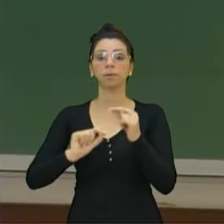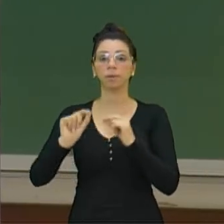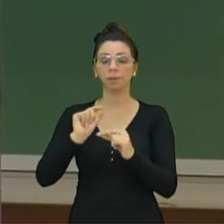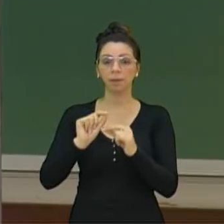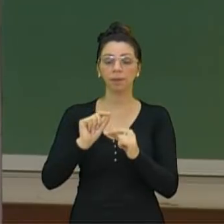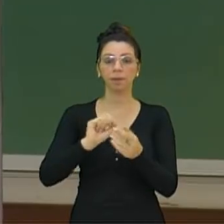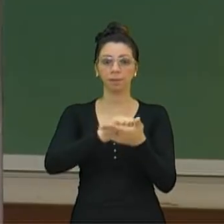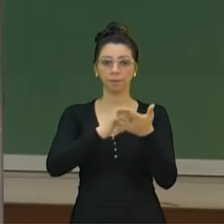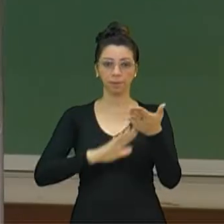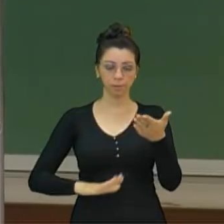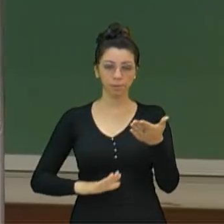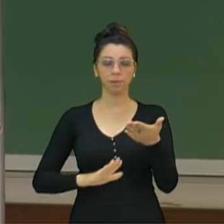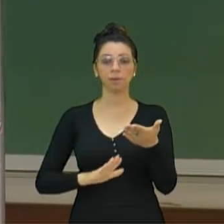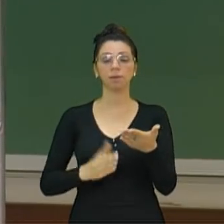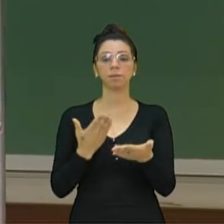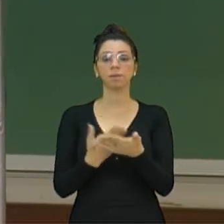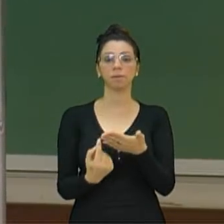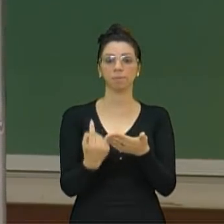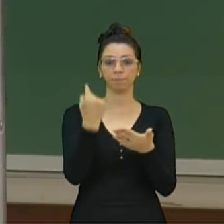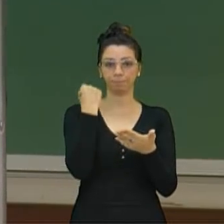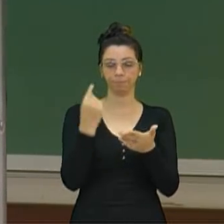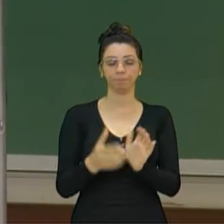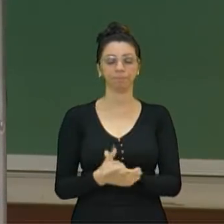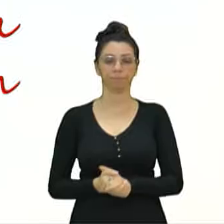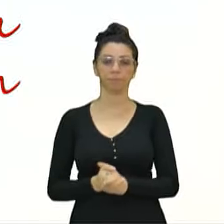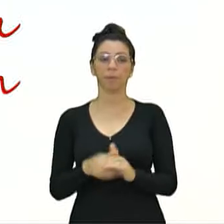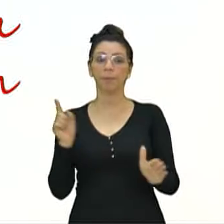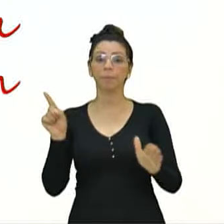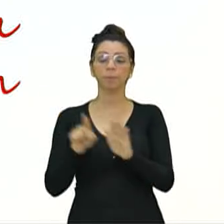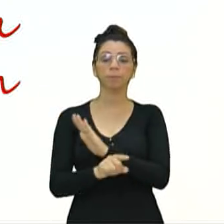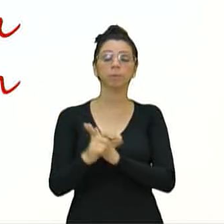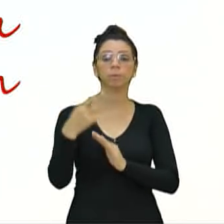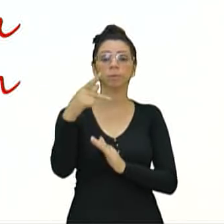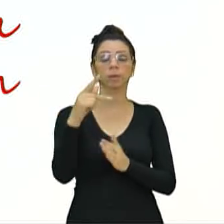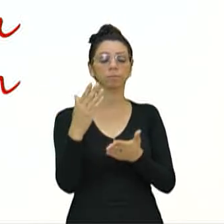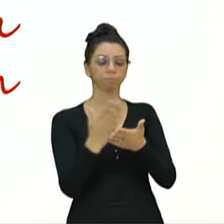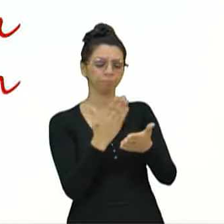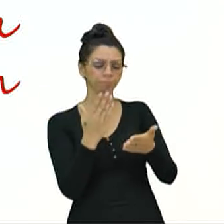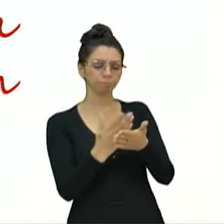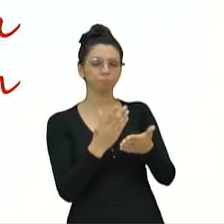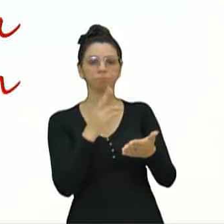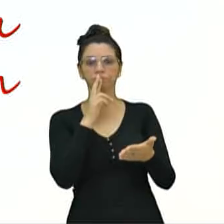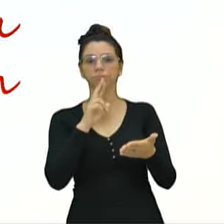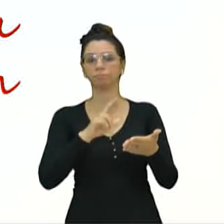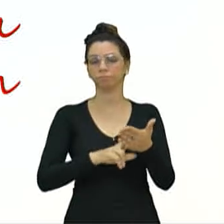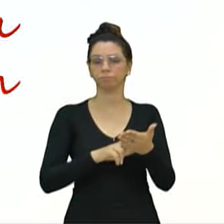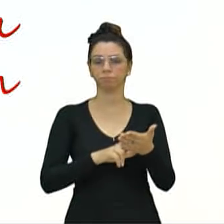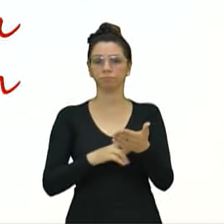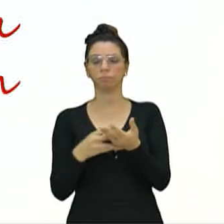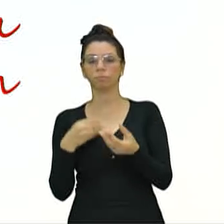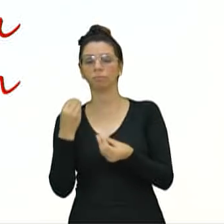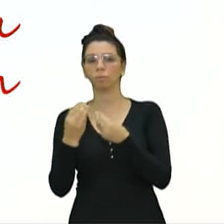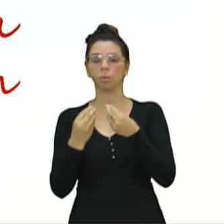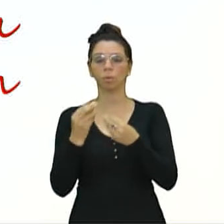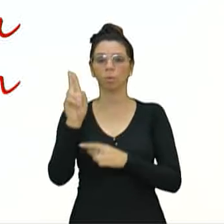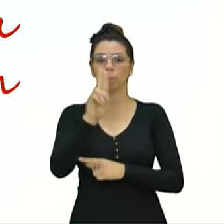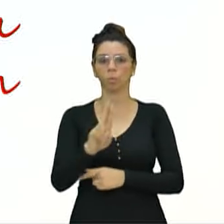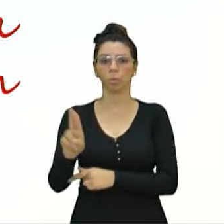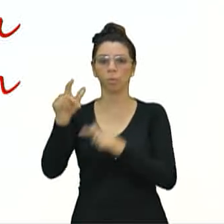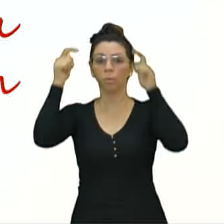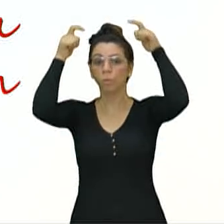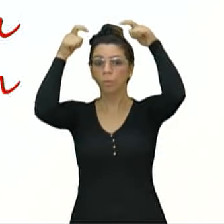da aula 46. A pergunta era assim: em seu caderno, comente sobre a importância do uso de capacete